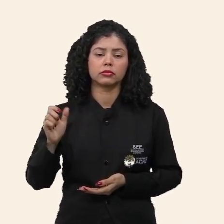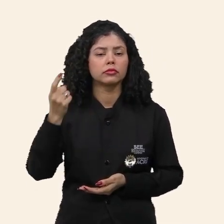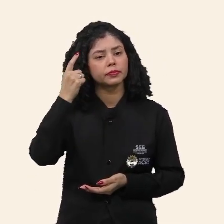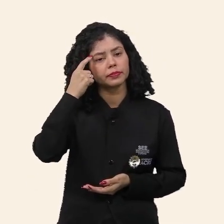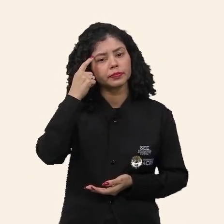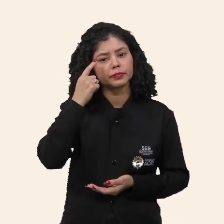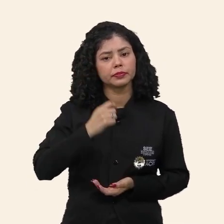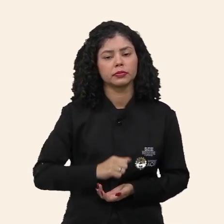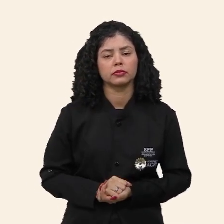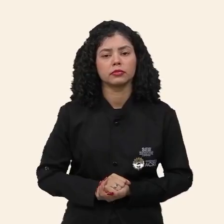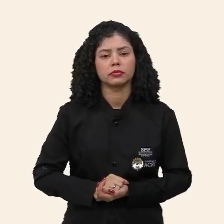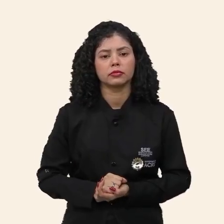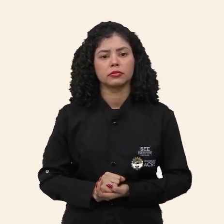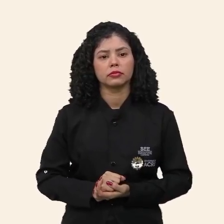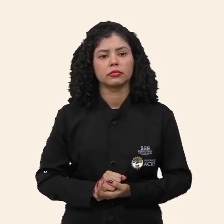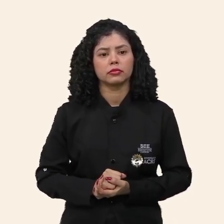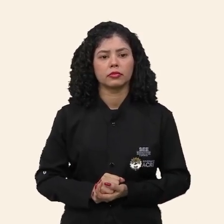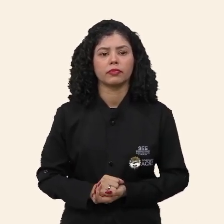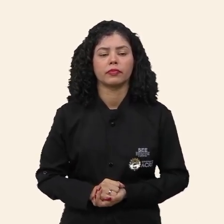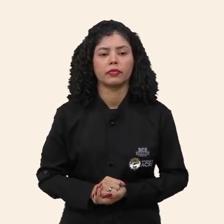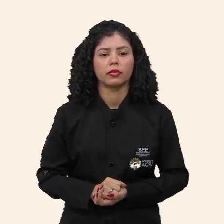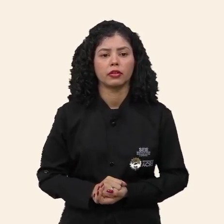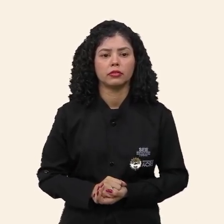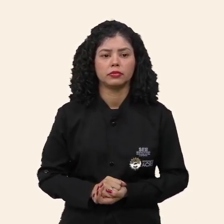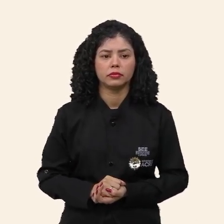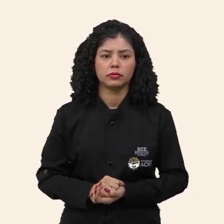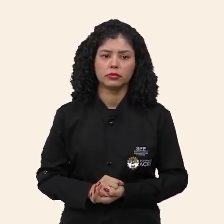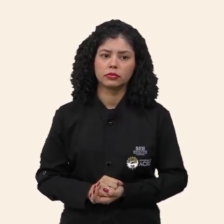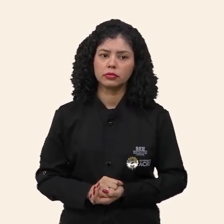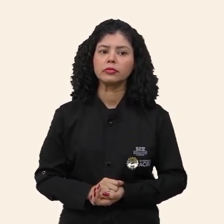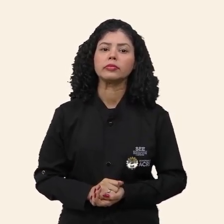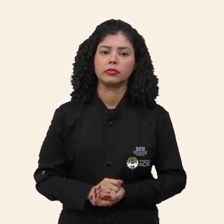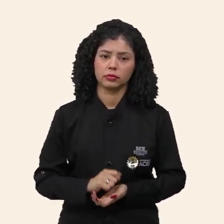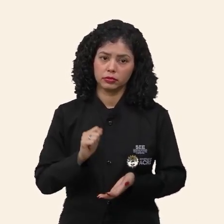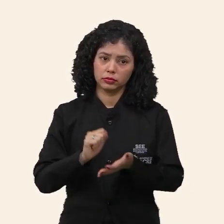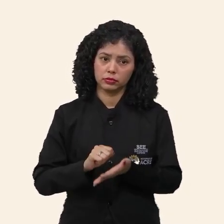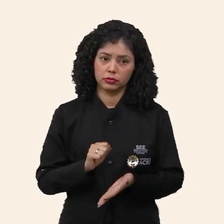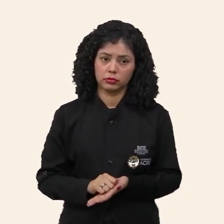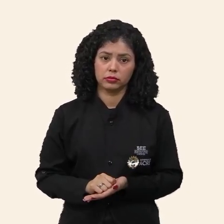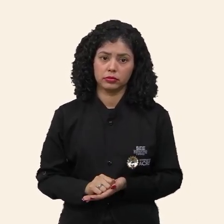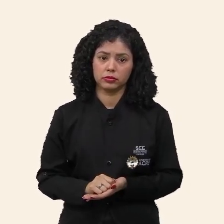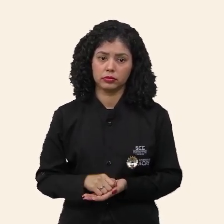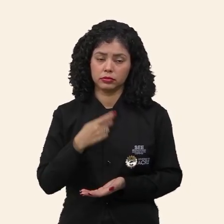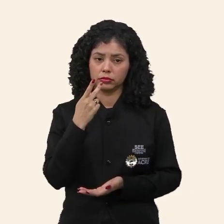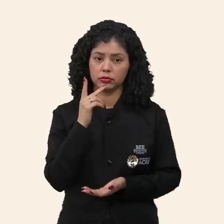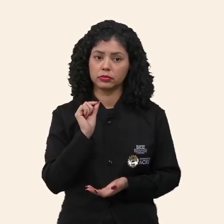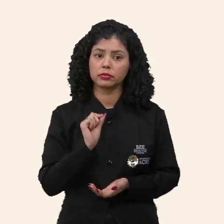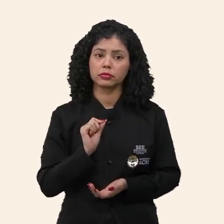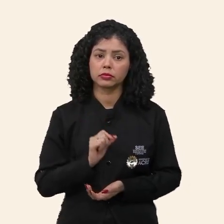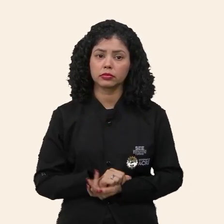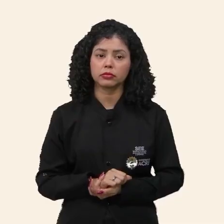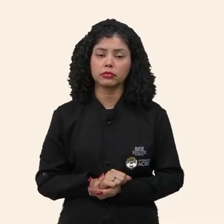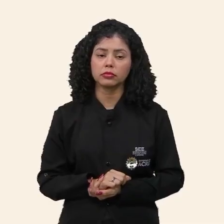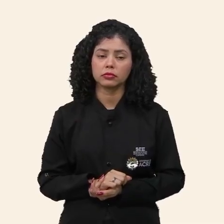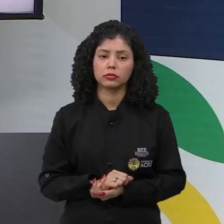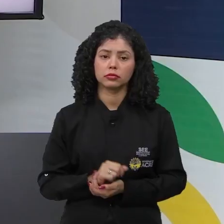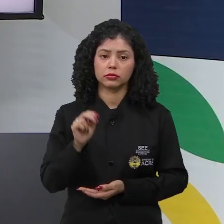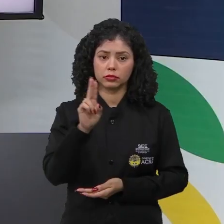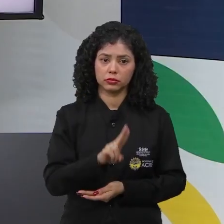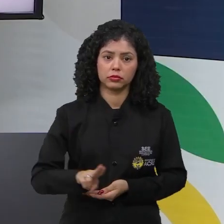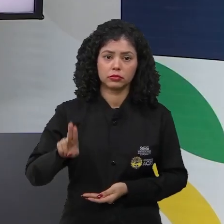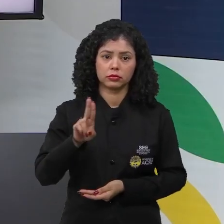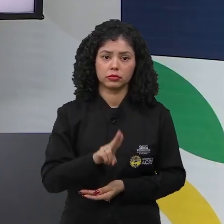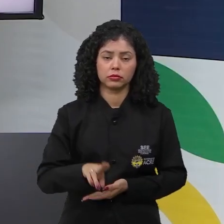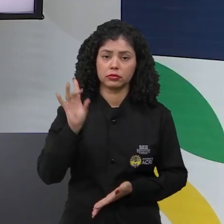Pensem aí. Então vamos lá. A gramática descritiva, ela fala sobre o quê? Ela fala sobre o seu